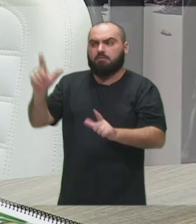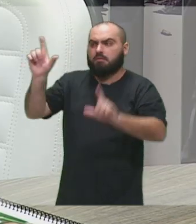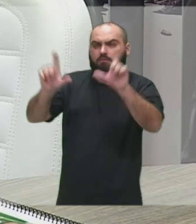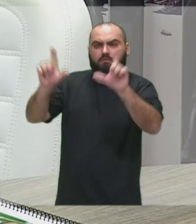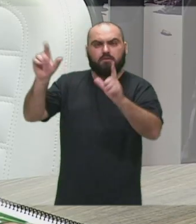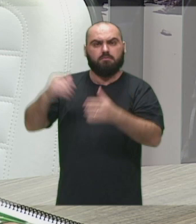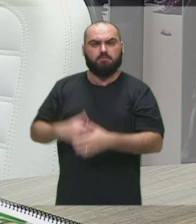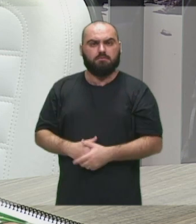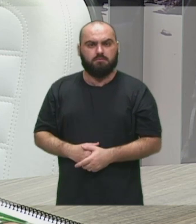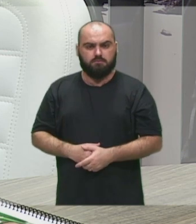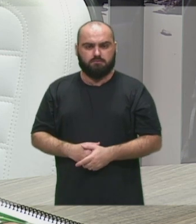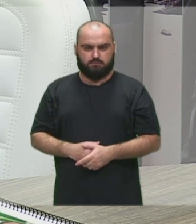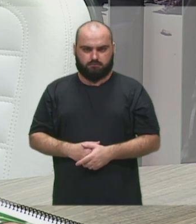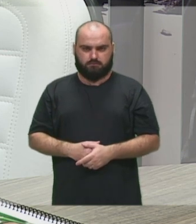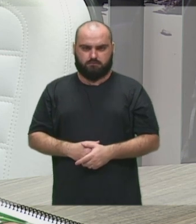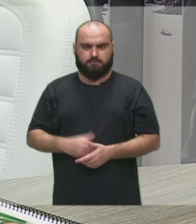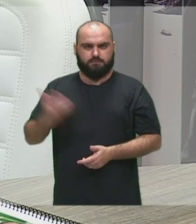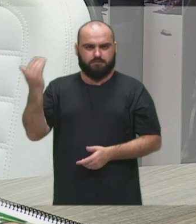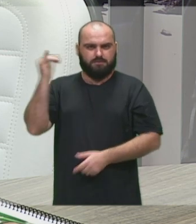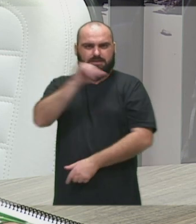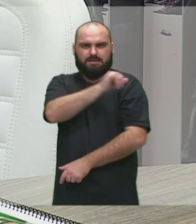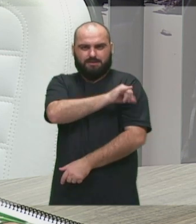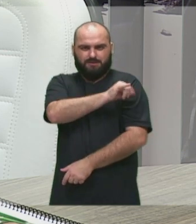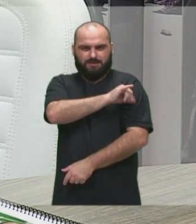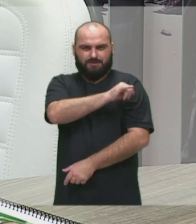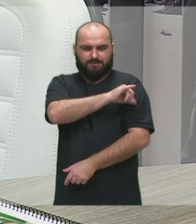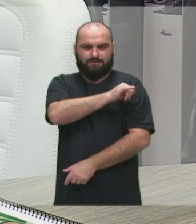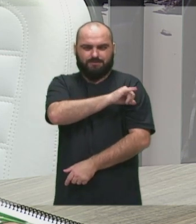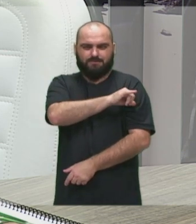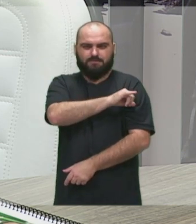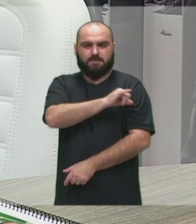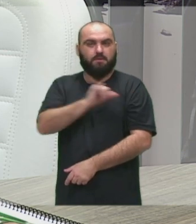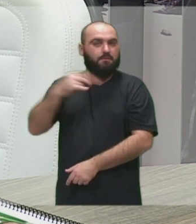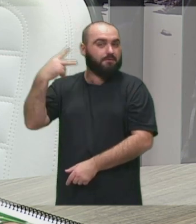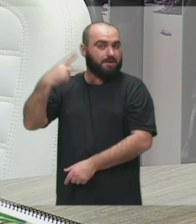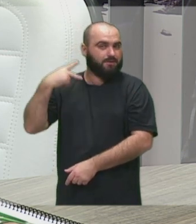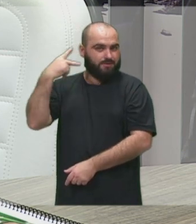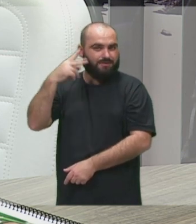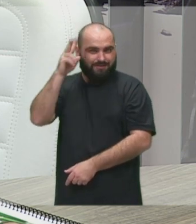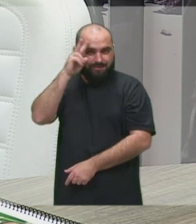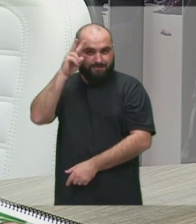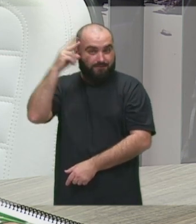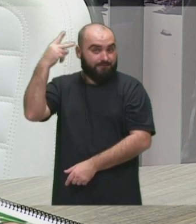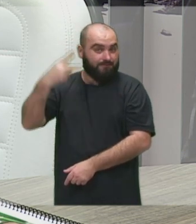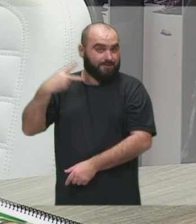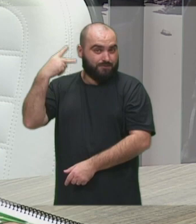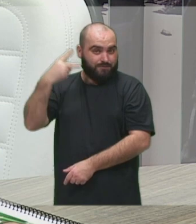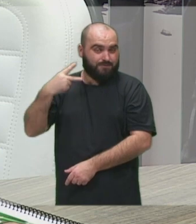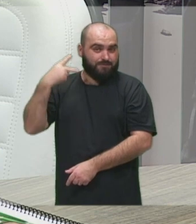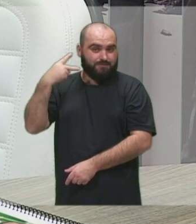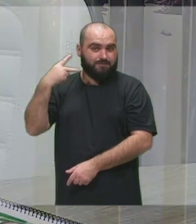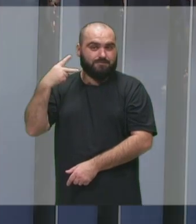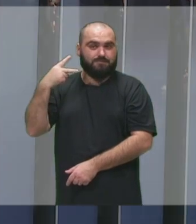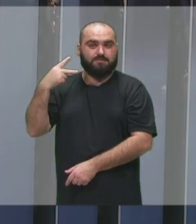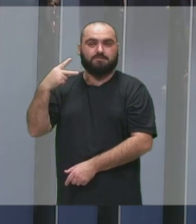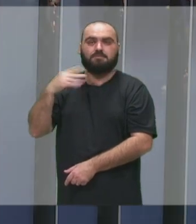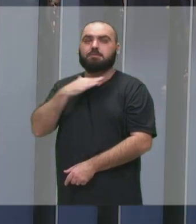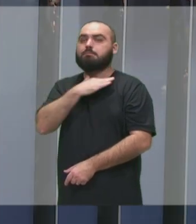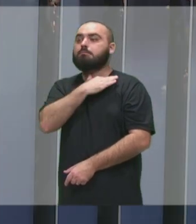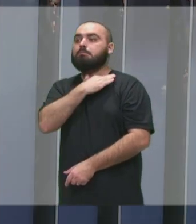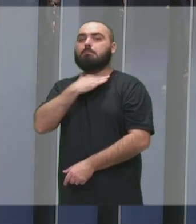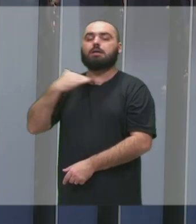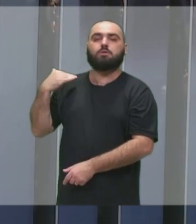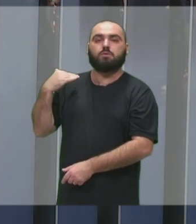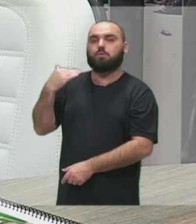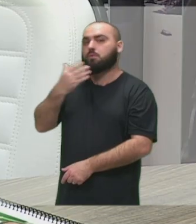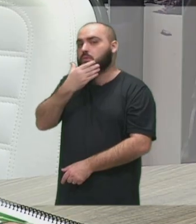gente viu aquela história no Rio de Janeiro, daquele vereador que, né, matou o enteado. É